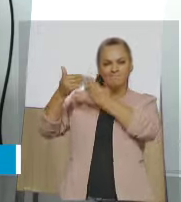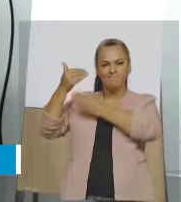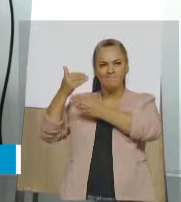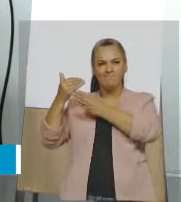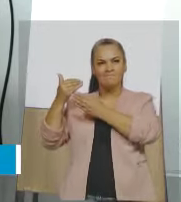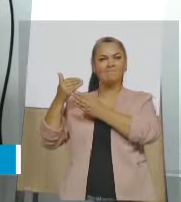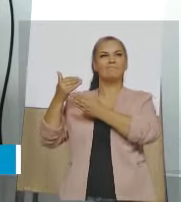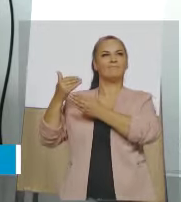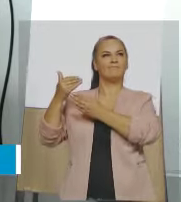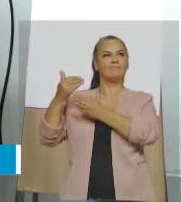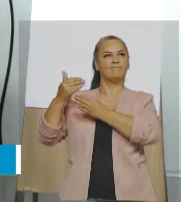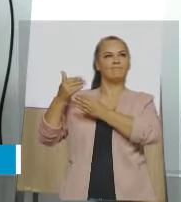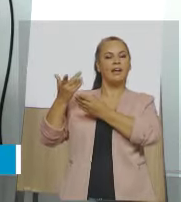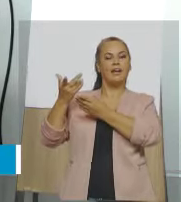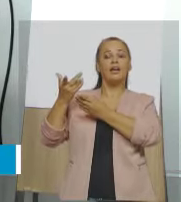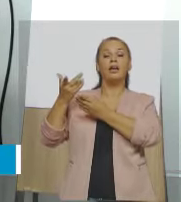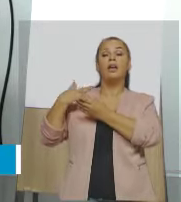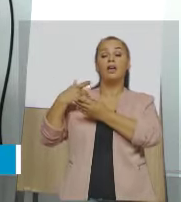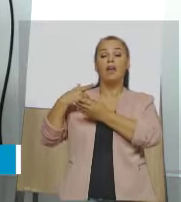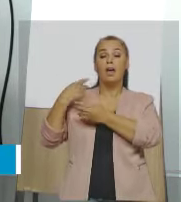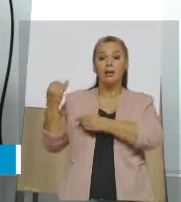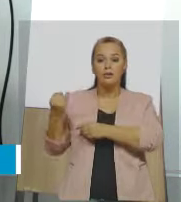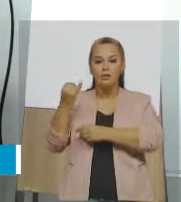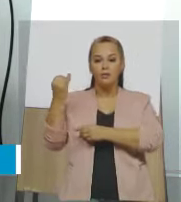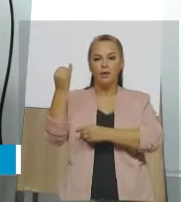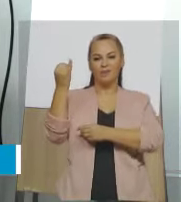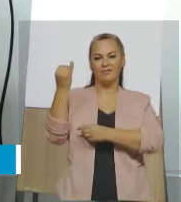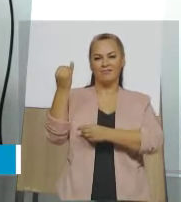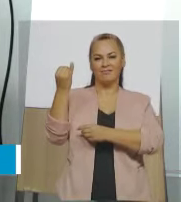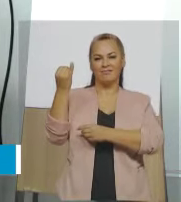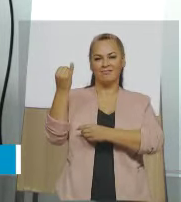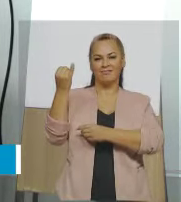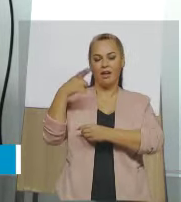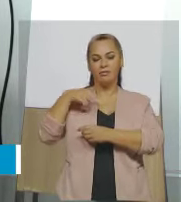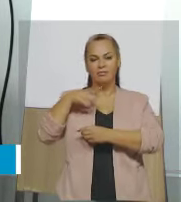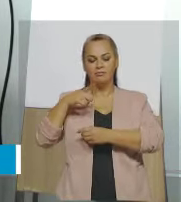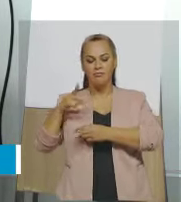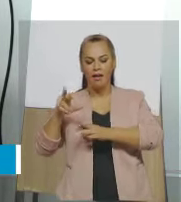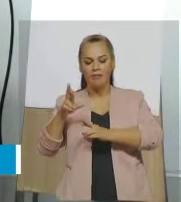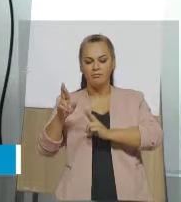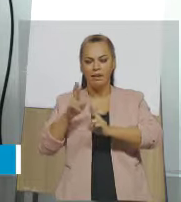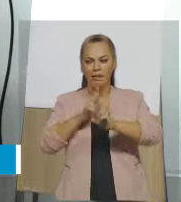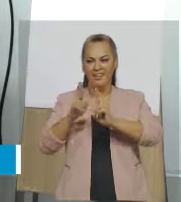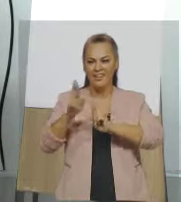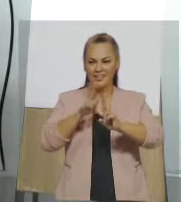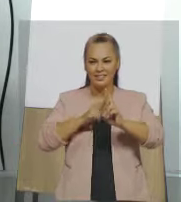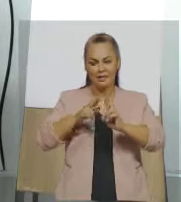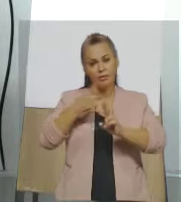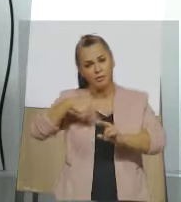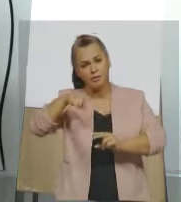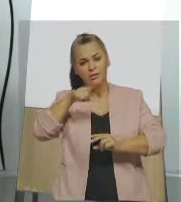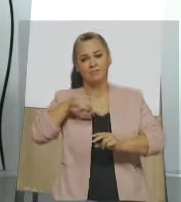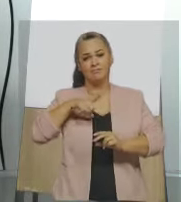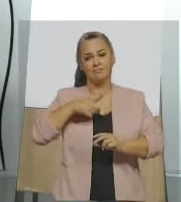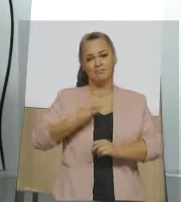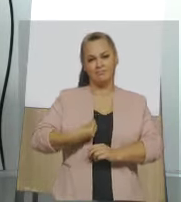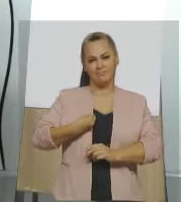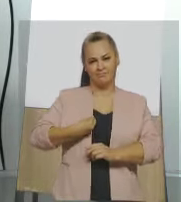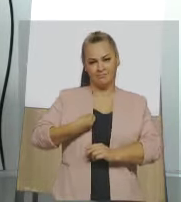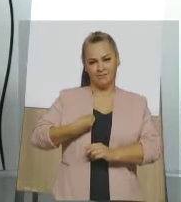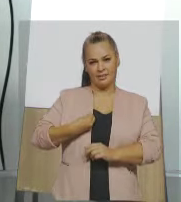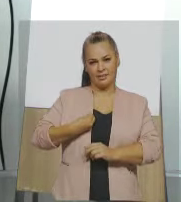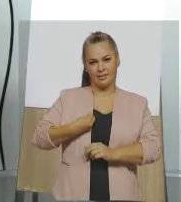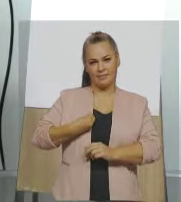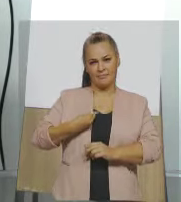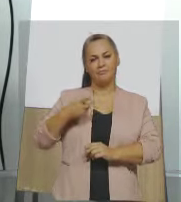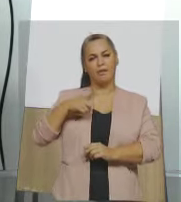Como pessoas, como seres humanos, como seres sociais, e como que também ela é importante para a construção da cidadania. E a construção